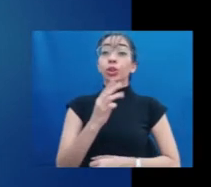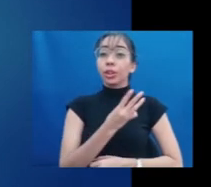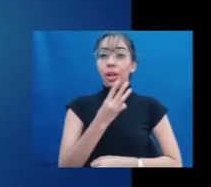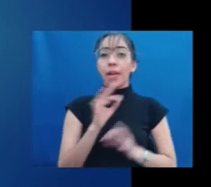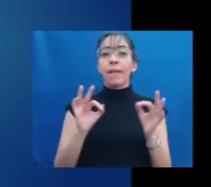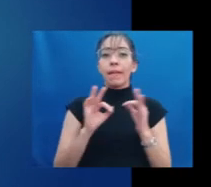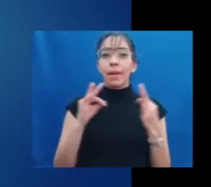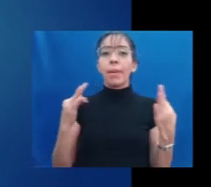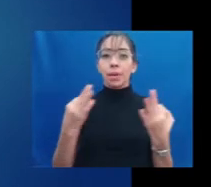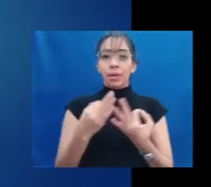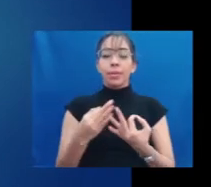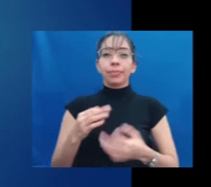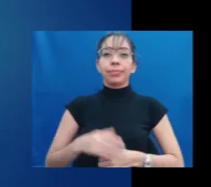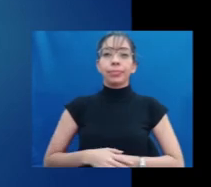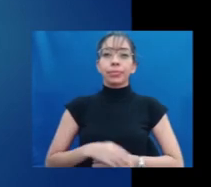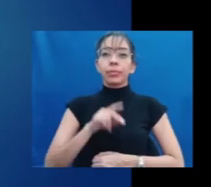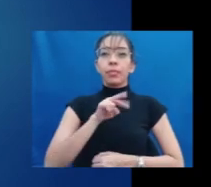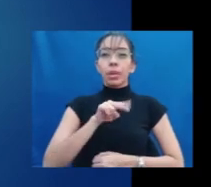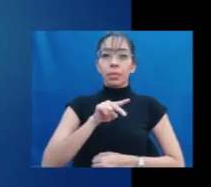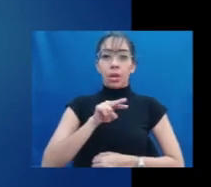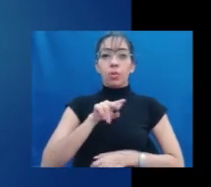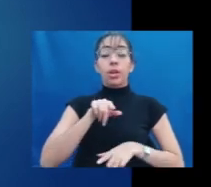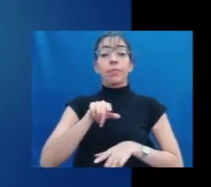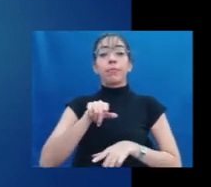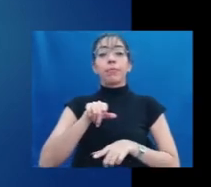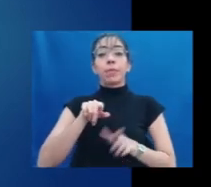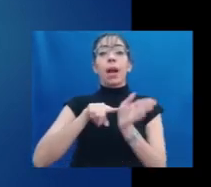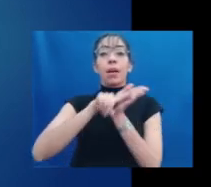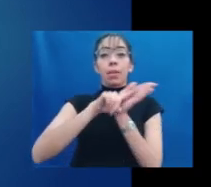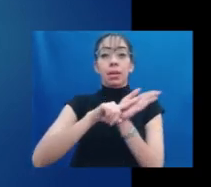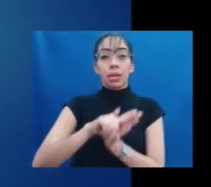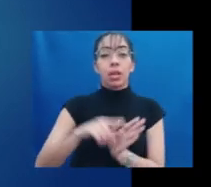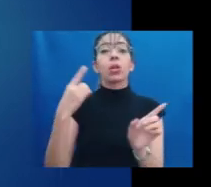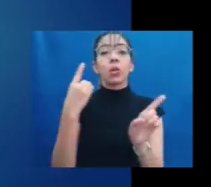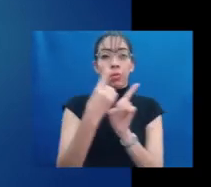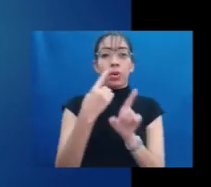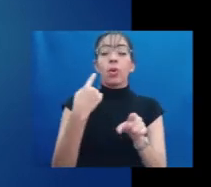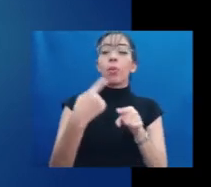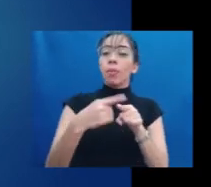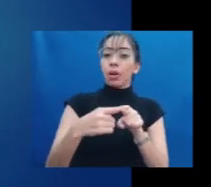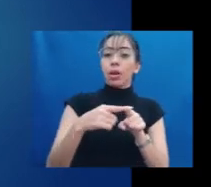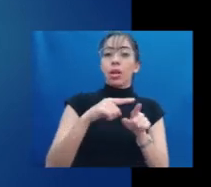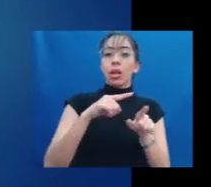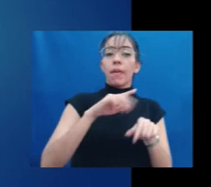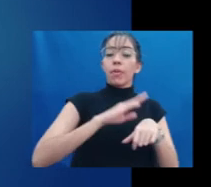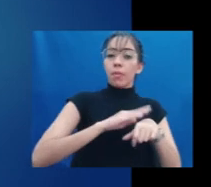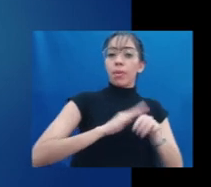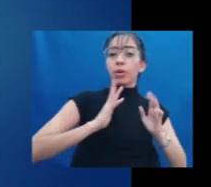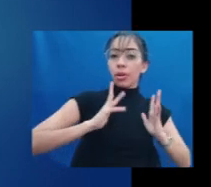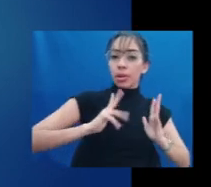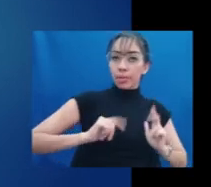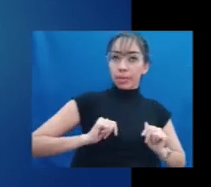entrou para ver o que estava acontecendo com o primeiro, não retornou. E aí o terceiro entrou. Então, todos eles morreram, gente, porque eles